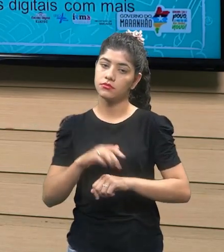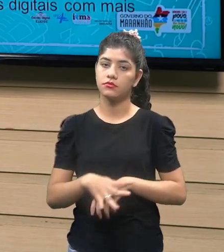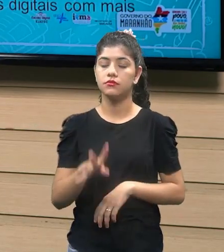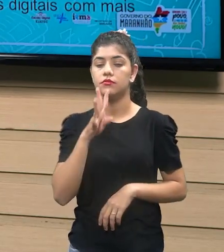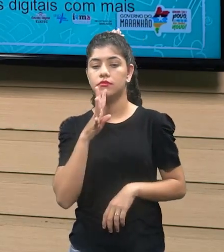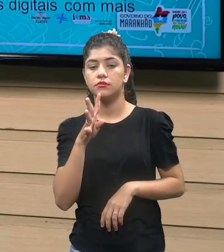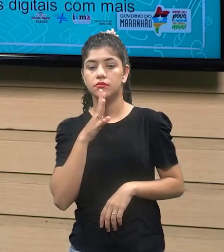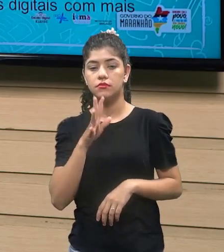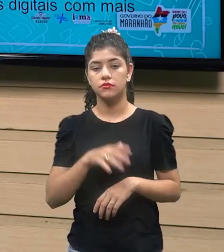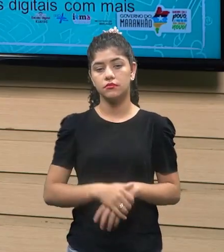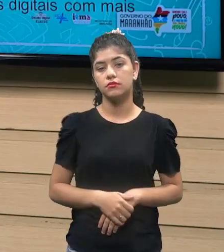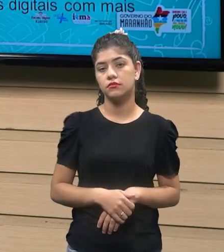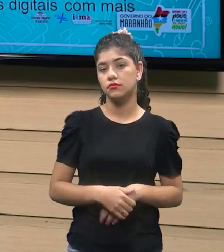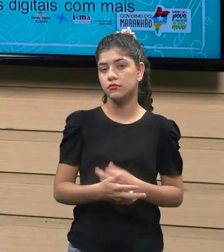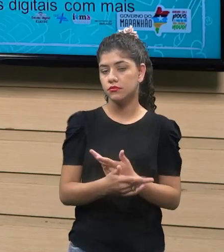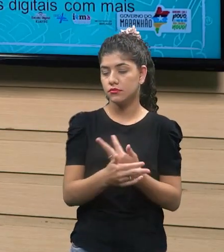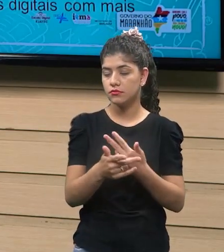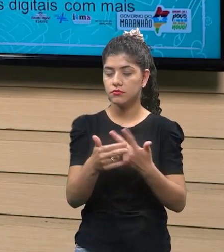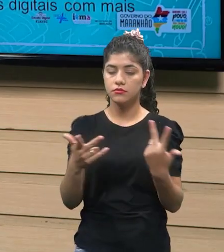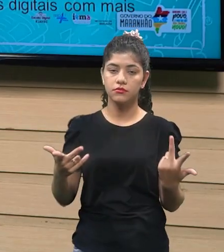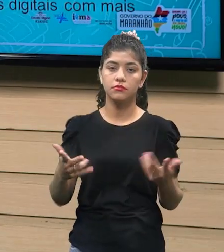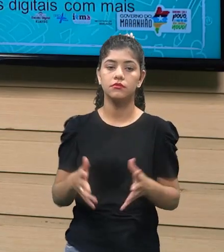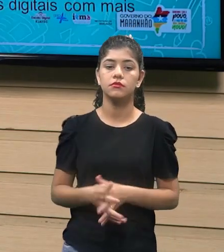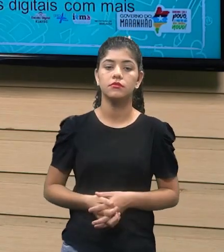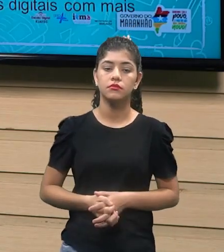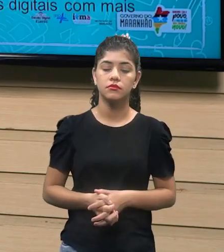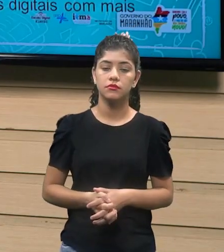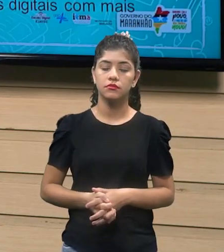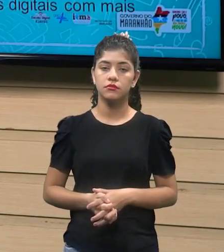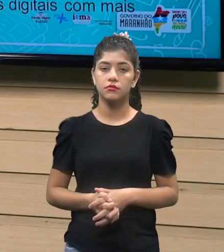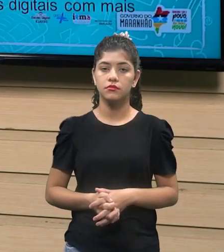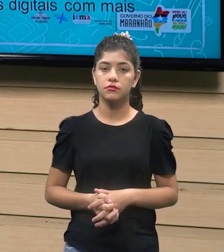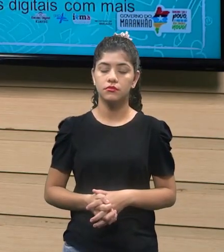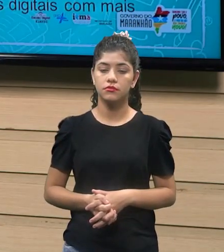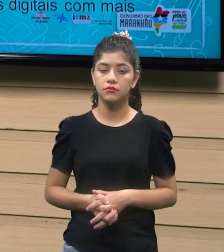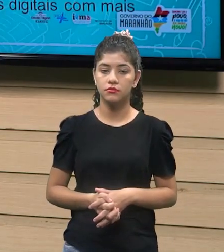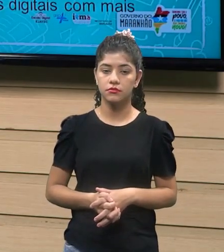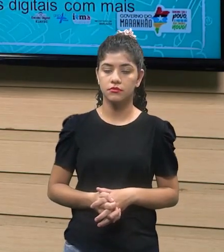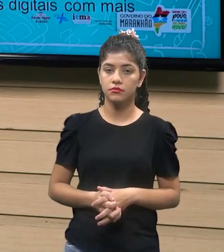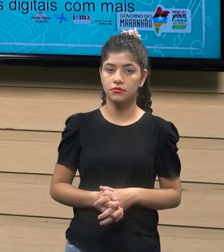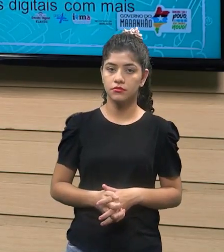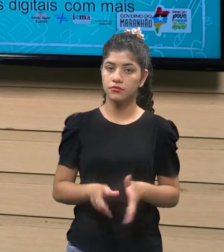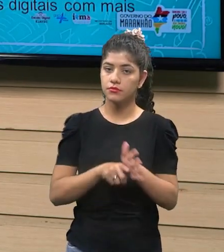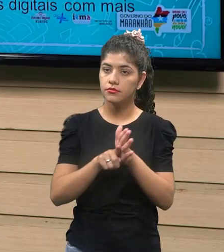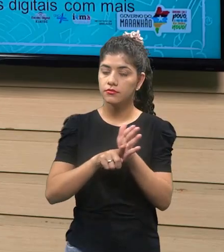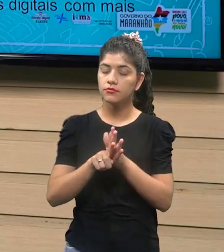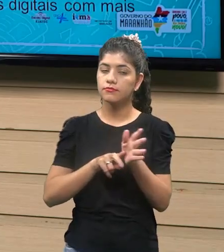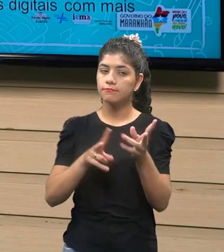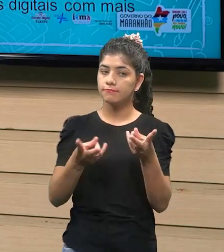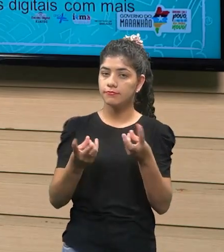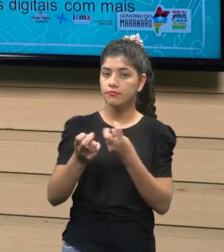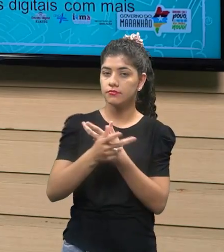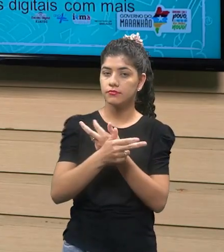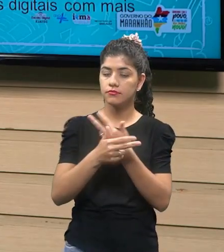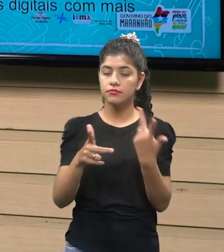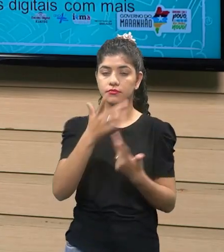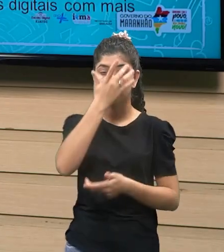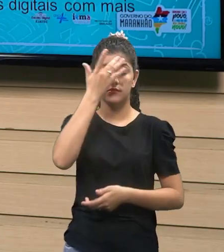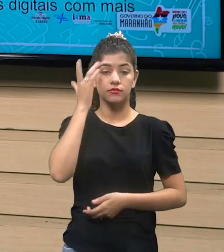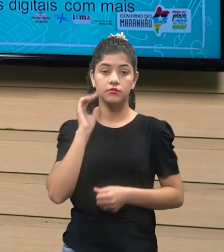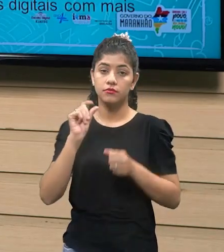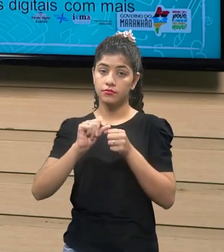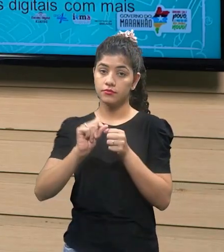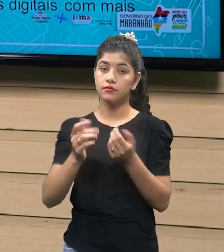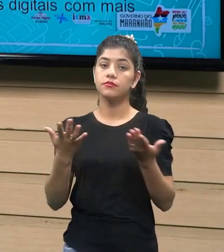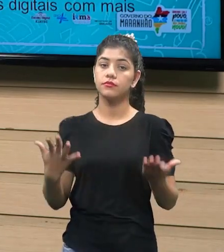conhecidos, como o Minecraft. Se você pesquisar, vai ver muitas pessoas pela internet fazendo